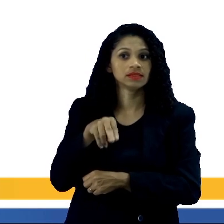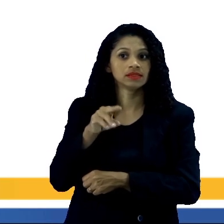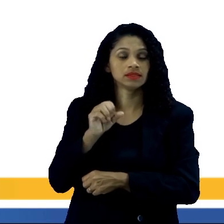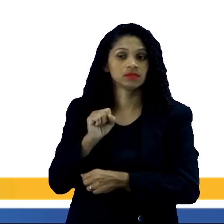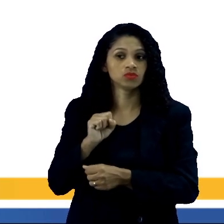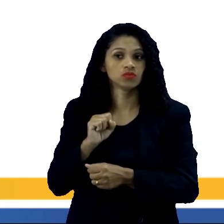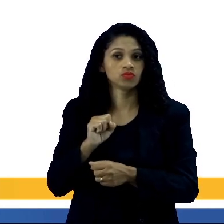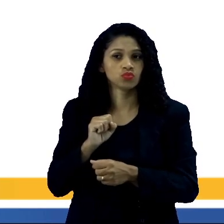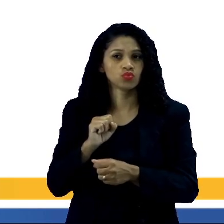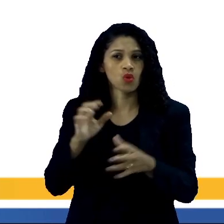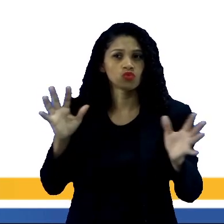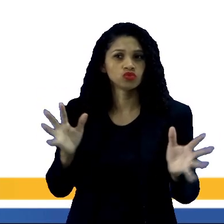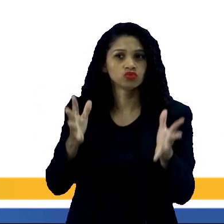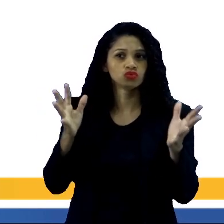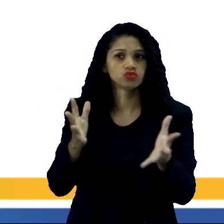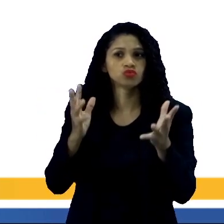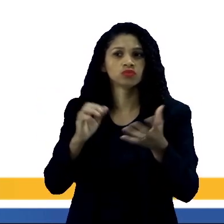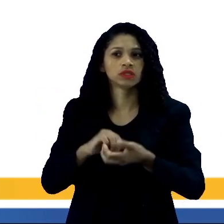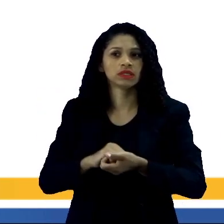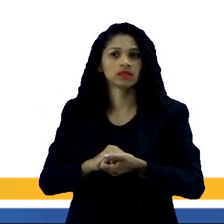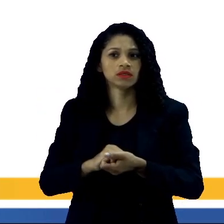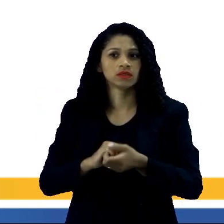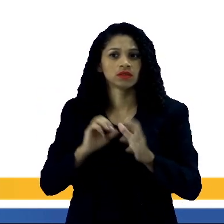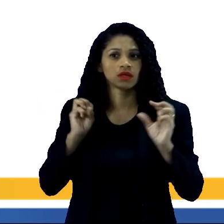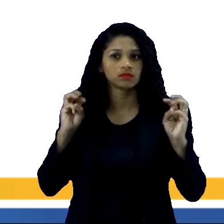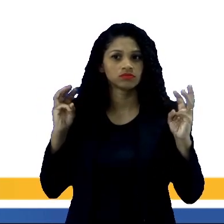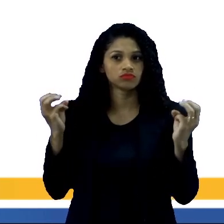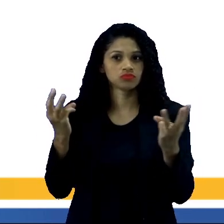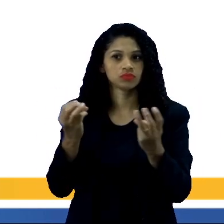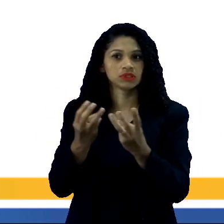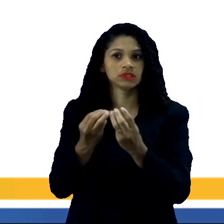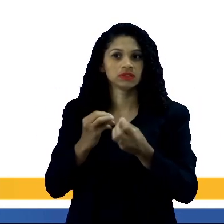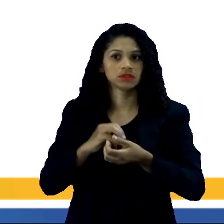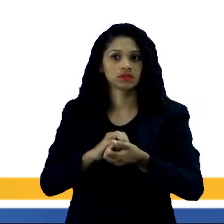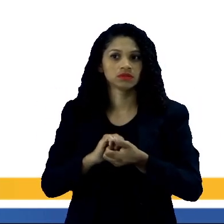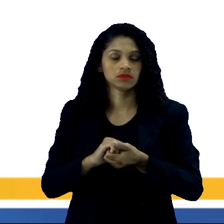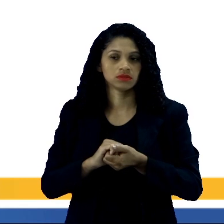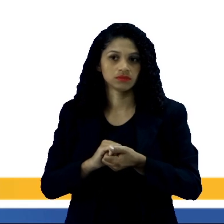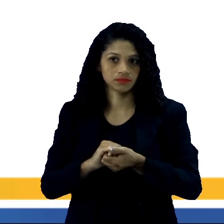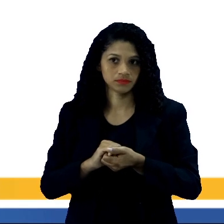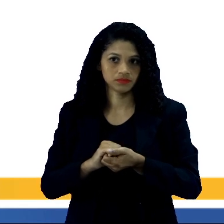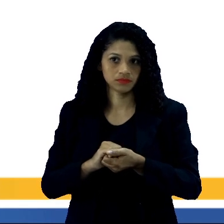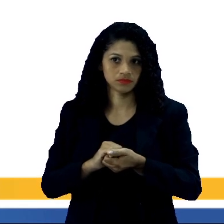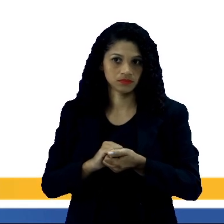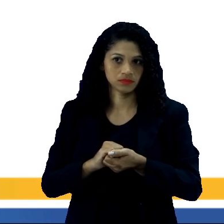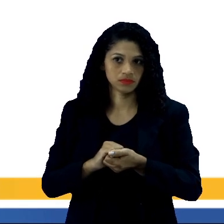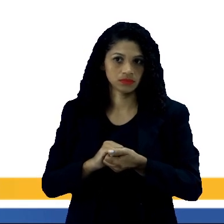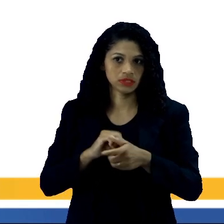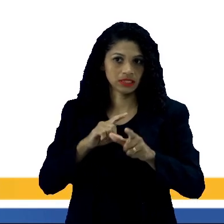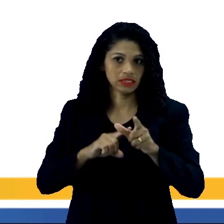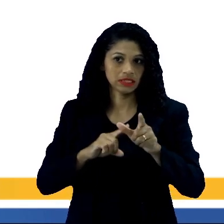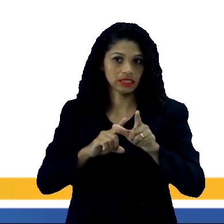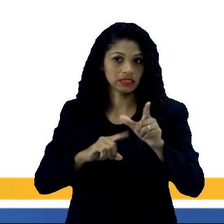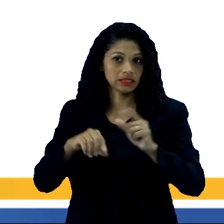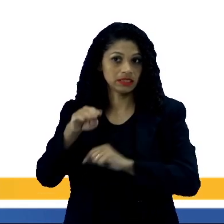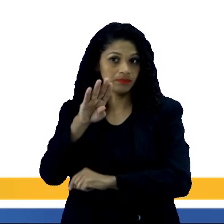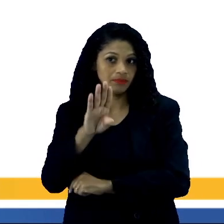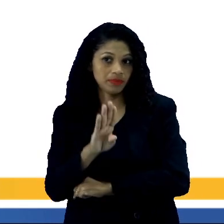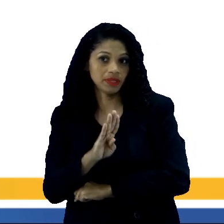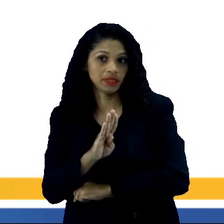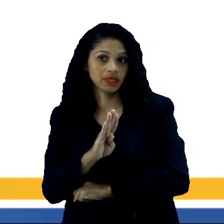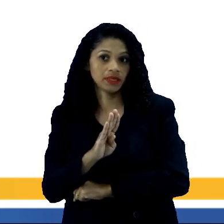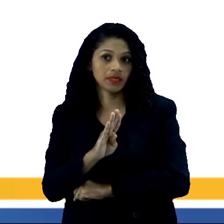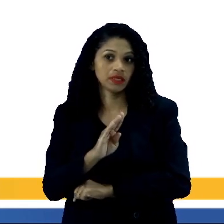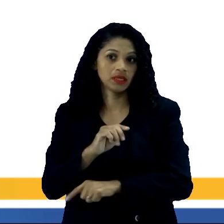os neurotransmissores estão relacionados com a transmissão do impulso nervoso, sendo encontrados por toda a extensão do axônio, permanecendo no interior